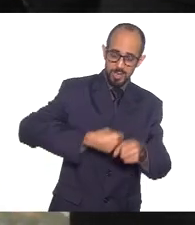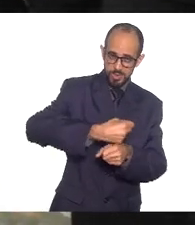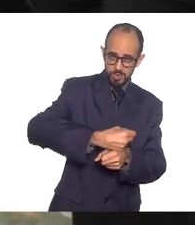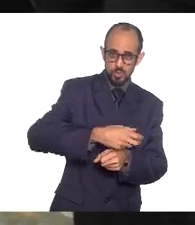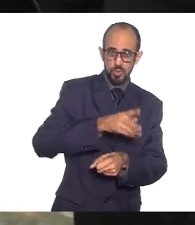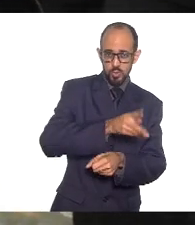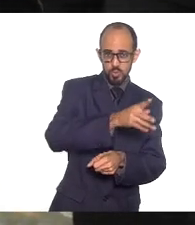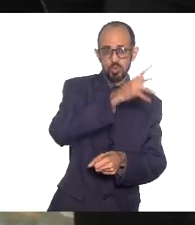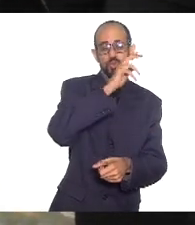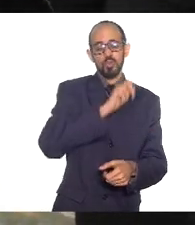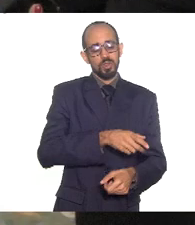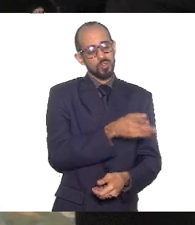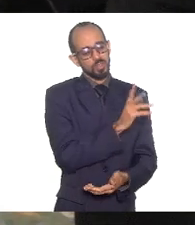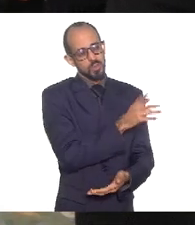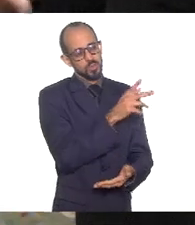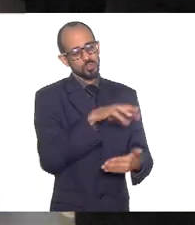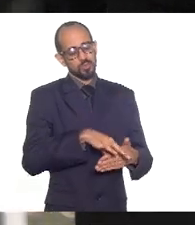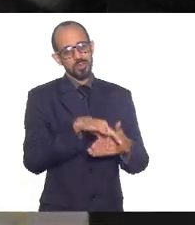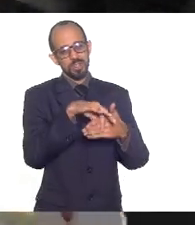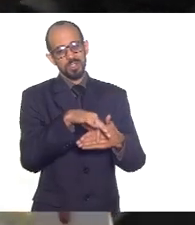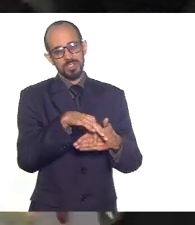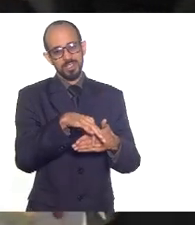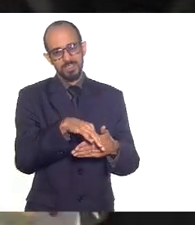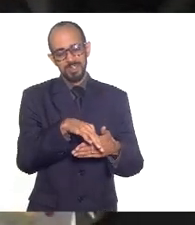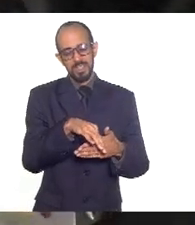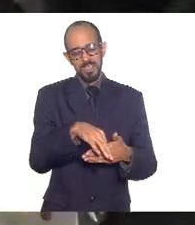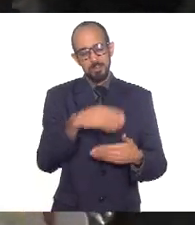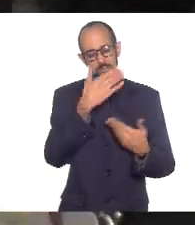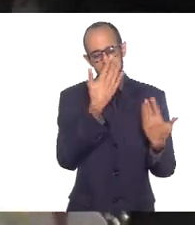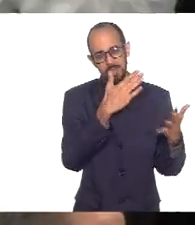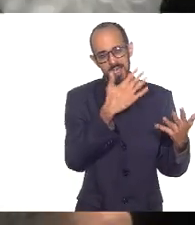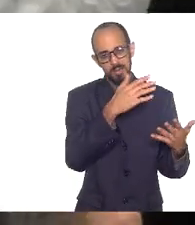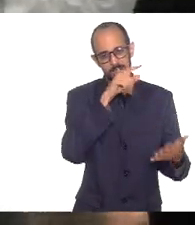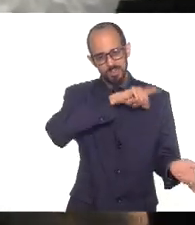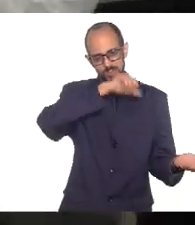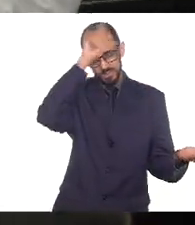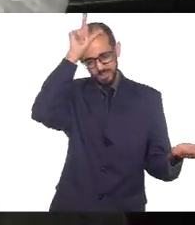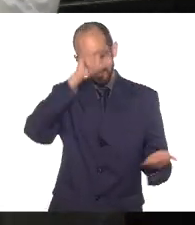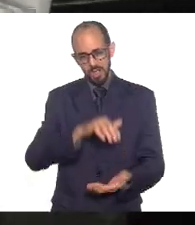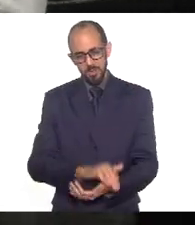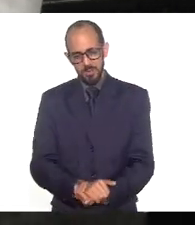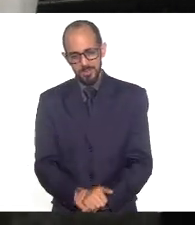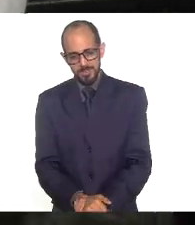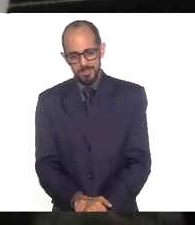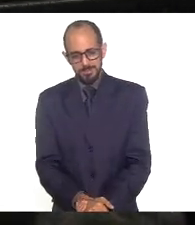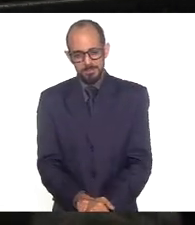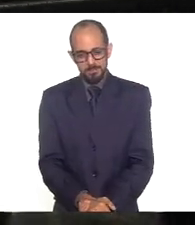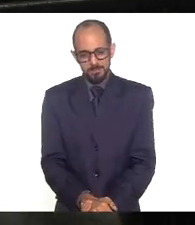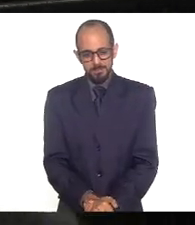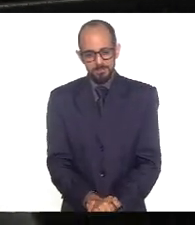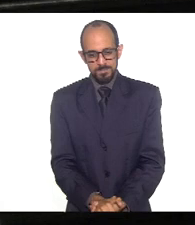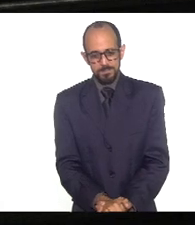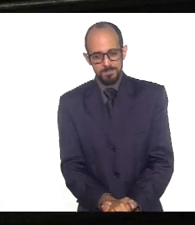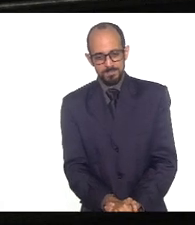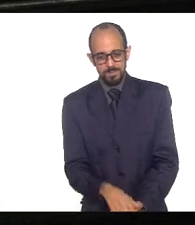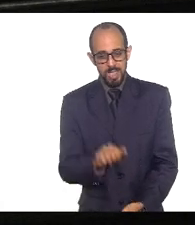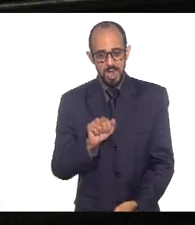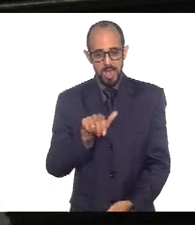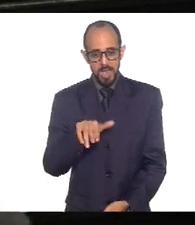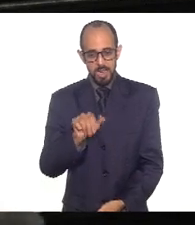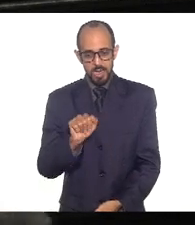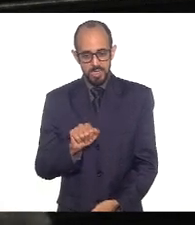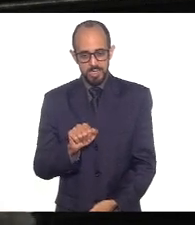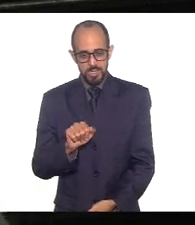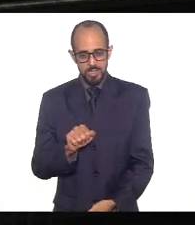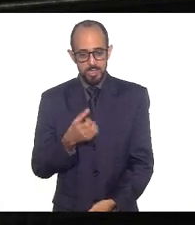líder e o nosso de Campo Parabéns Luiz Paulo obrigado a presidente Deputado aluno Boa tarde